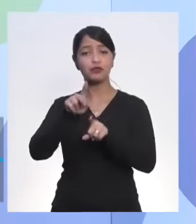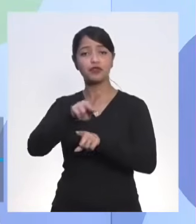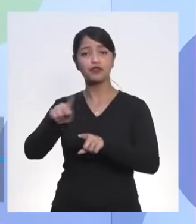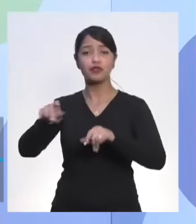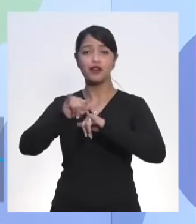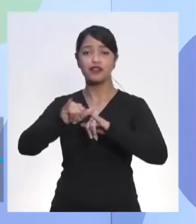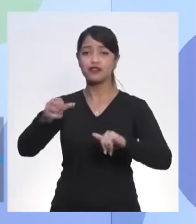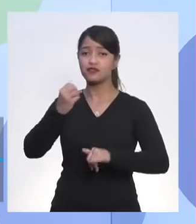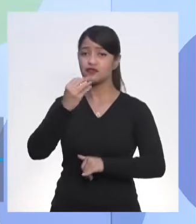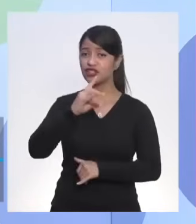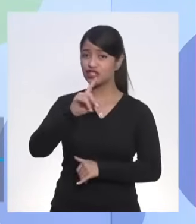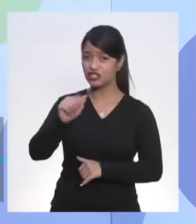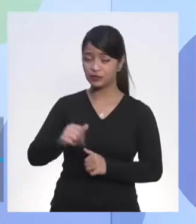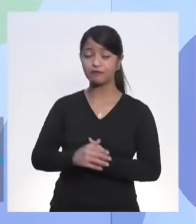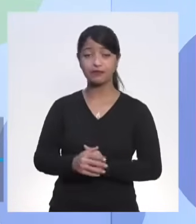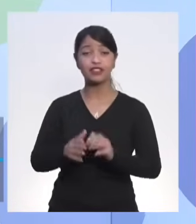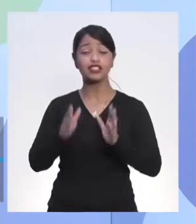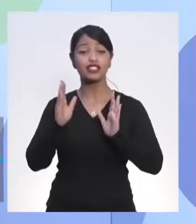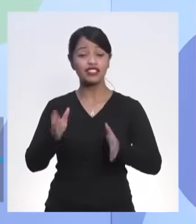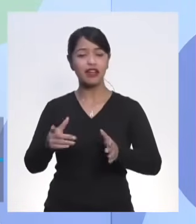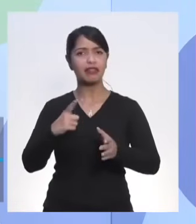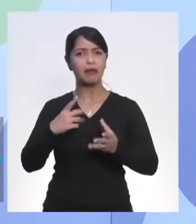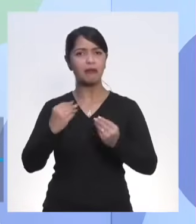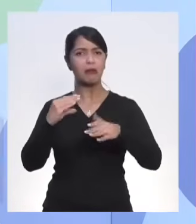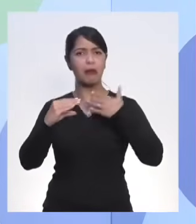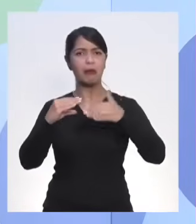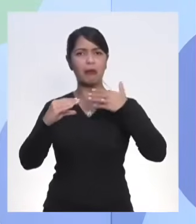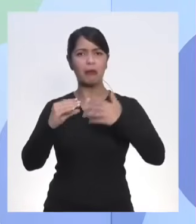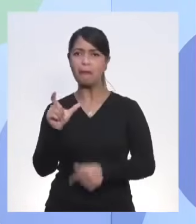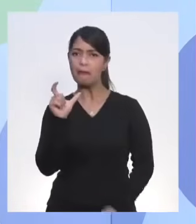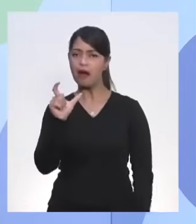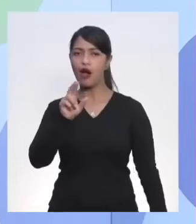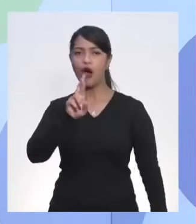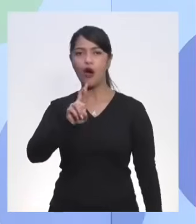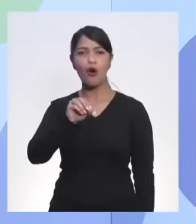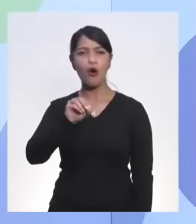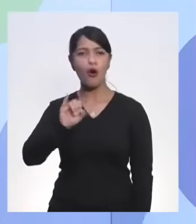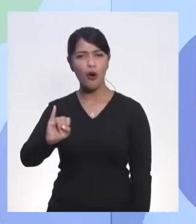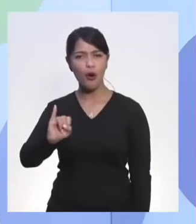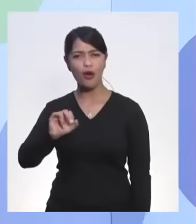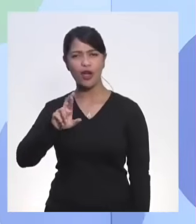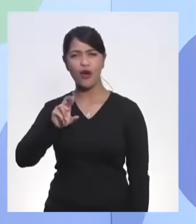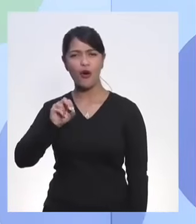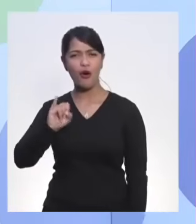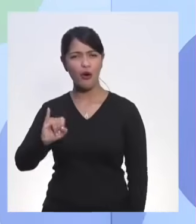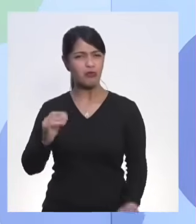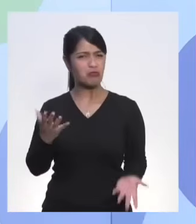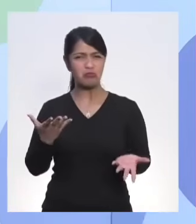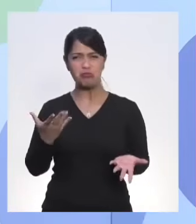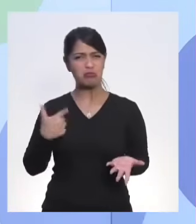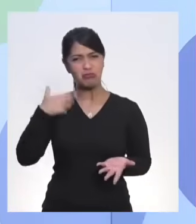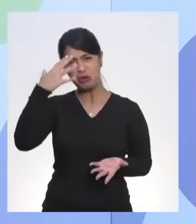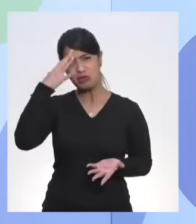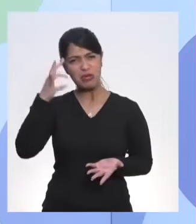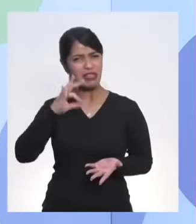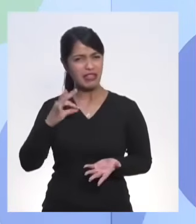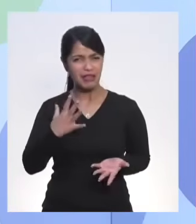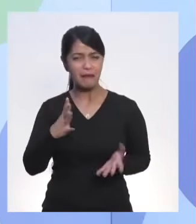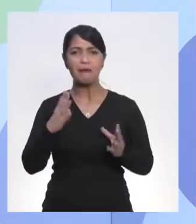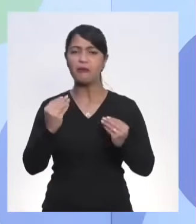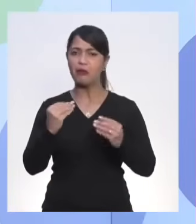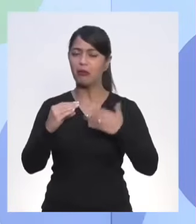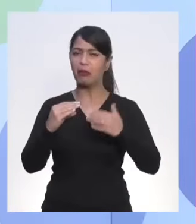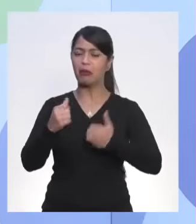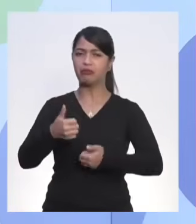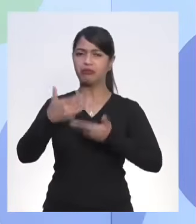mandando um ROI, que eu ainda hei de entender direito. Não faço também não, mas aparece bastante. Né? Good morning, não manjo